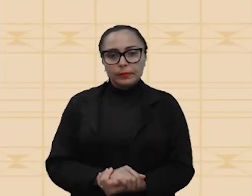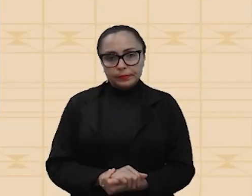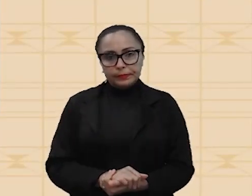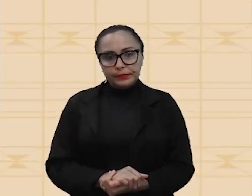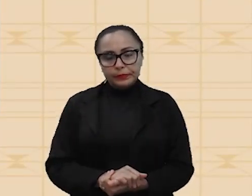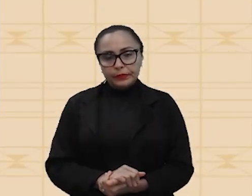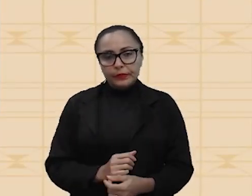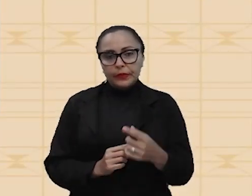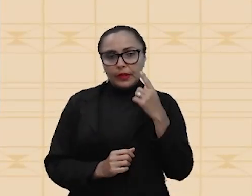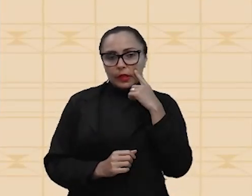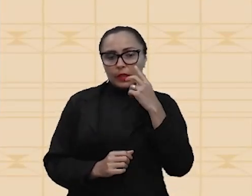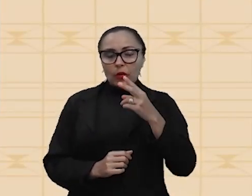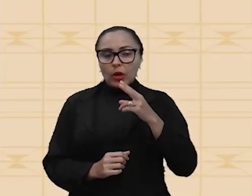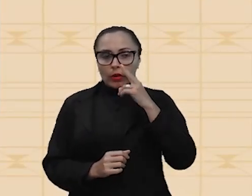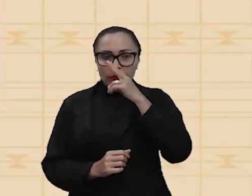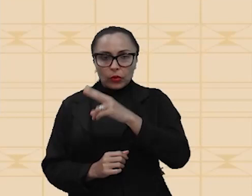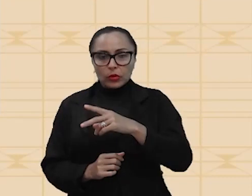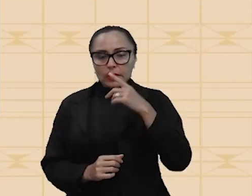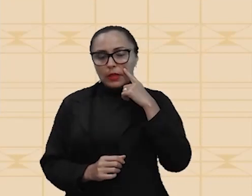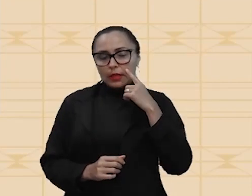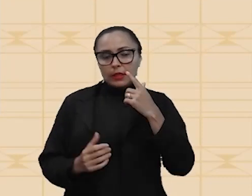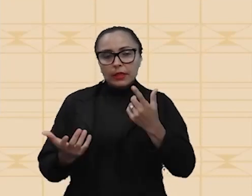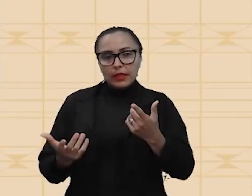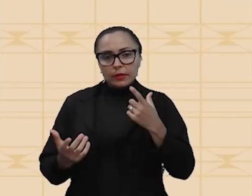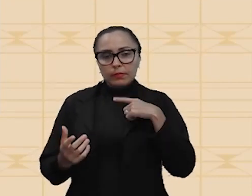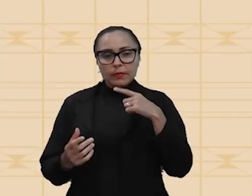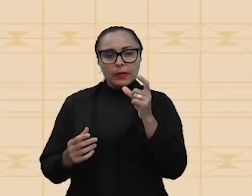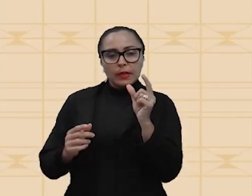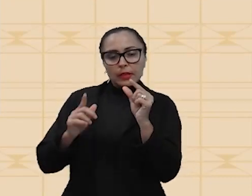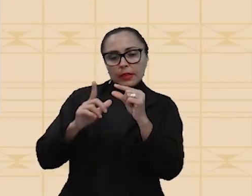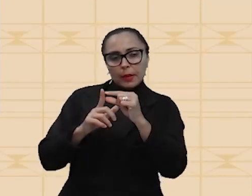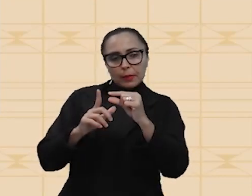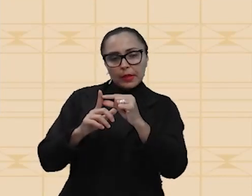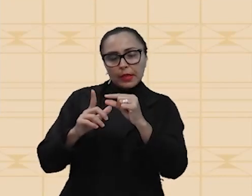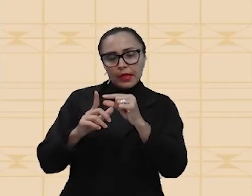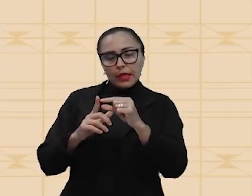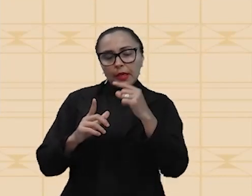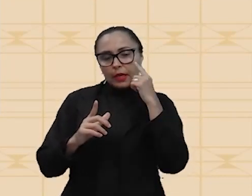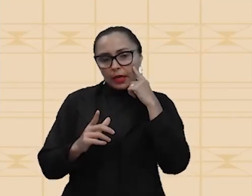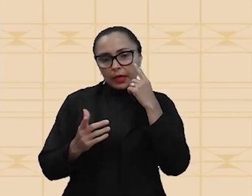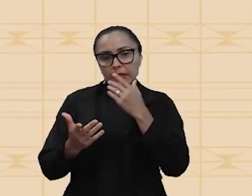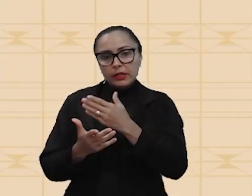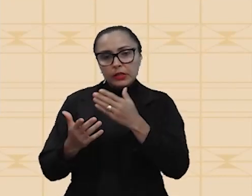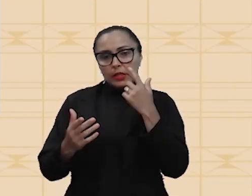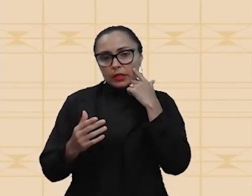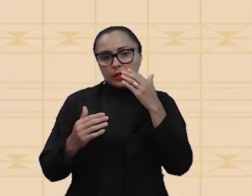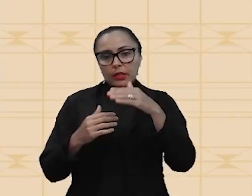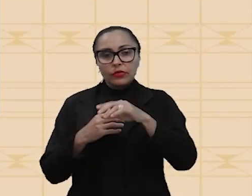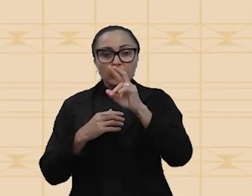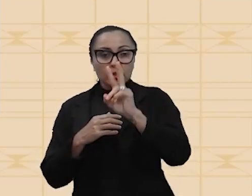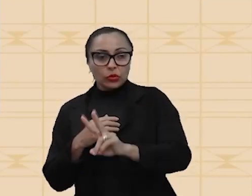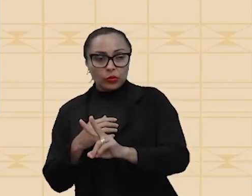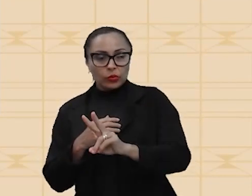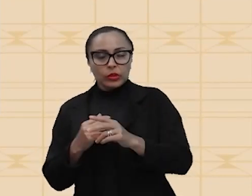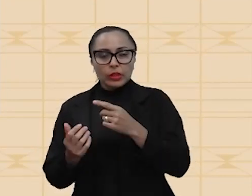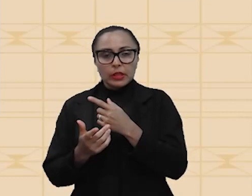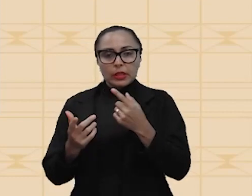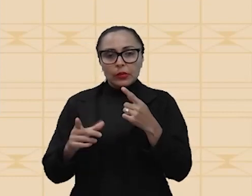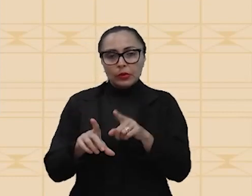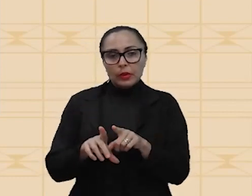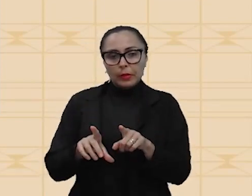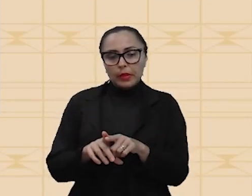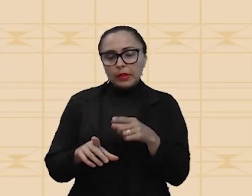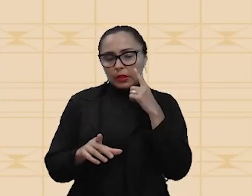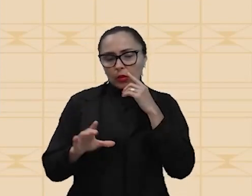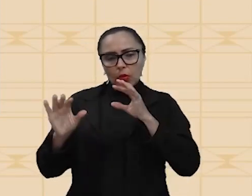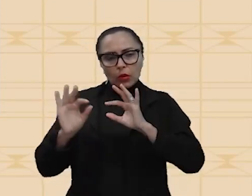aquela indicação que tem na pilha, que é o 100. A resistência interna vale 2, então veja que ao aplicarmos a fórmula, você vai